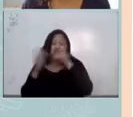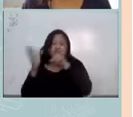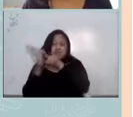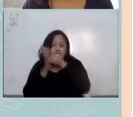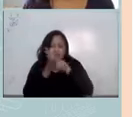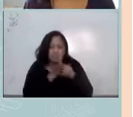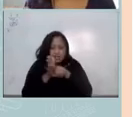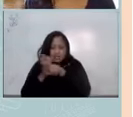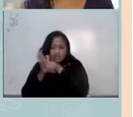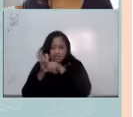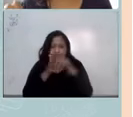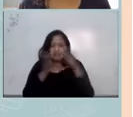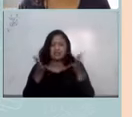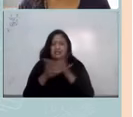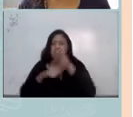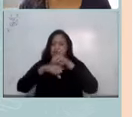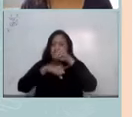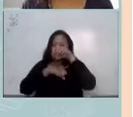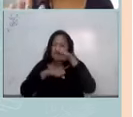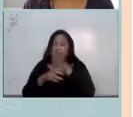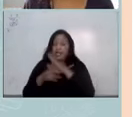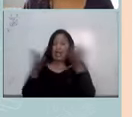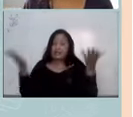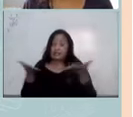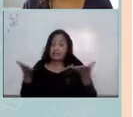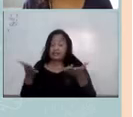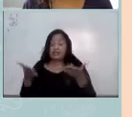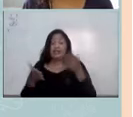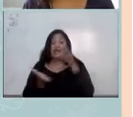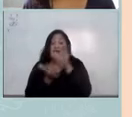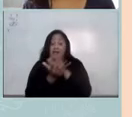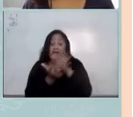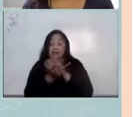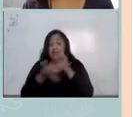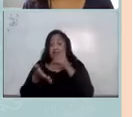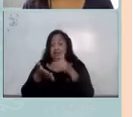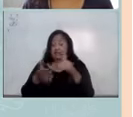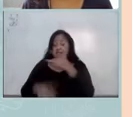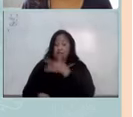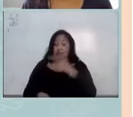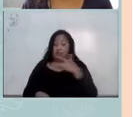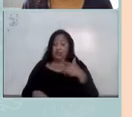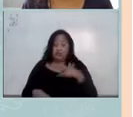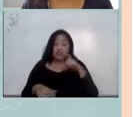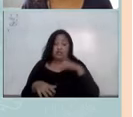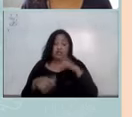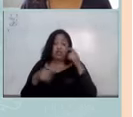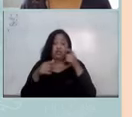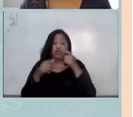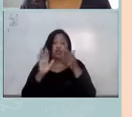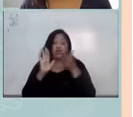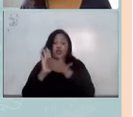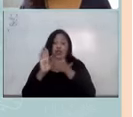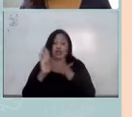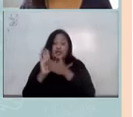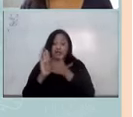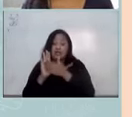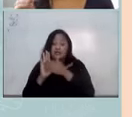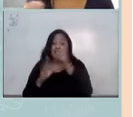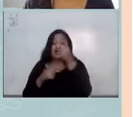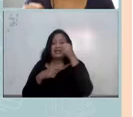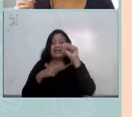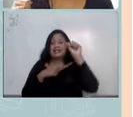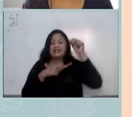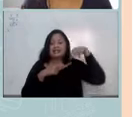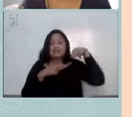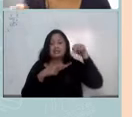sobre elas, tá? Aqui em Pernambuco, na Secretaria de Saúde, a gente tem um programa, que é o chamado Programa SANAR, que